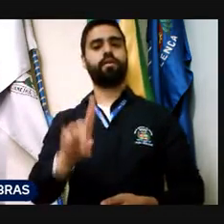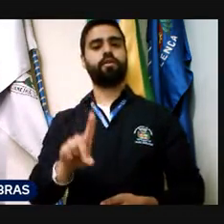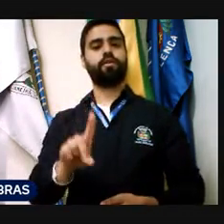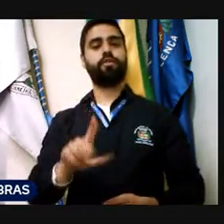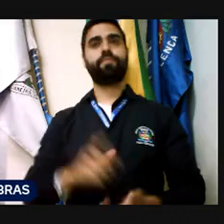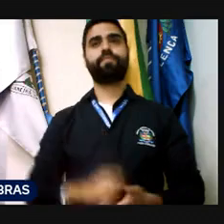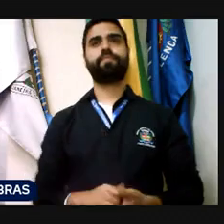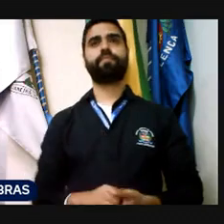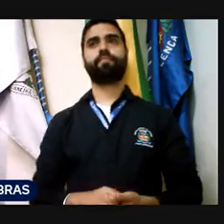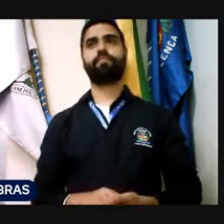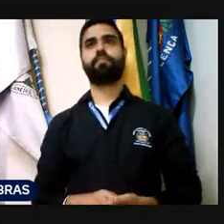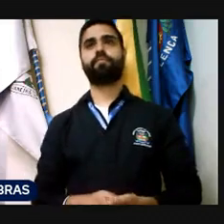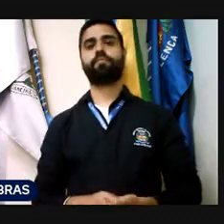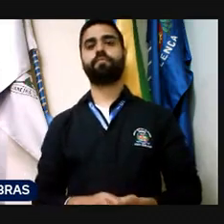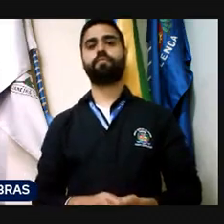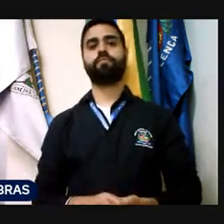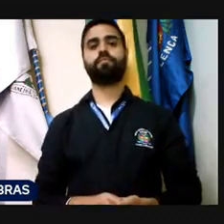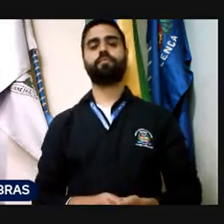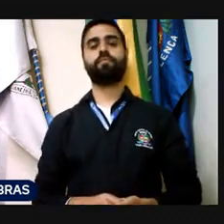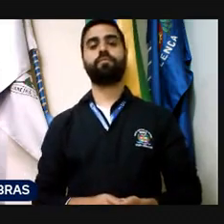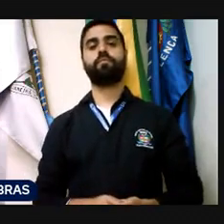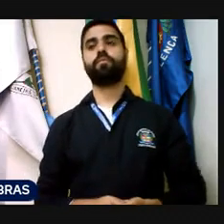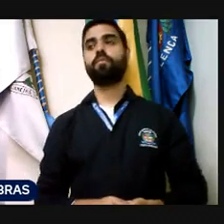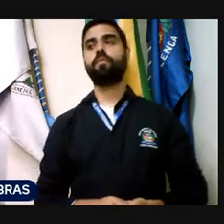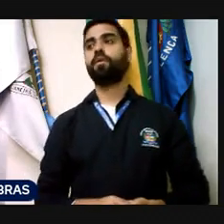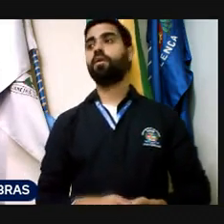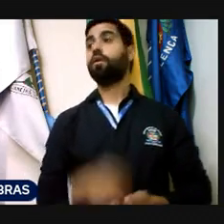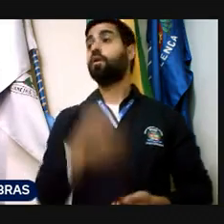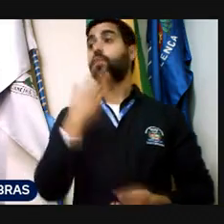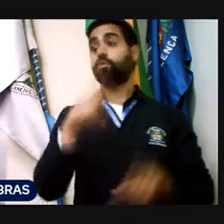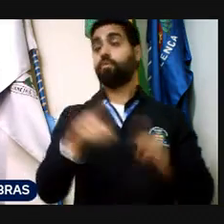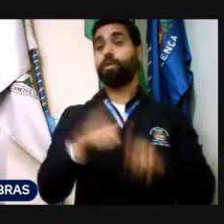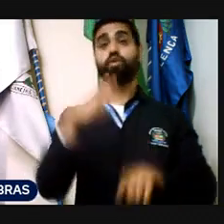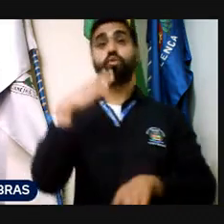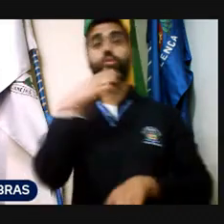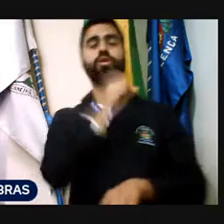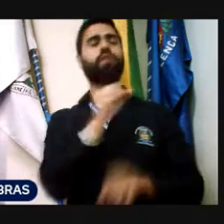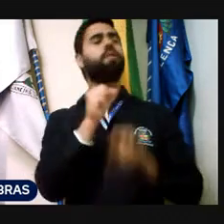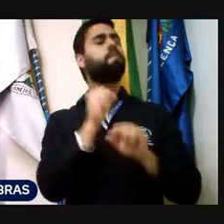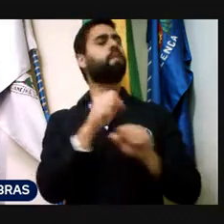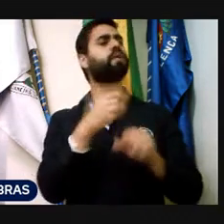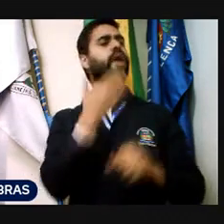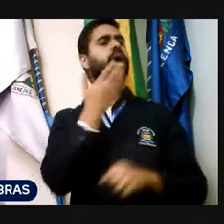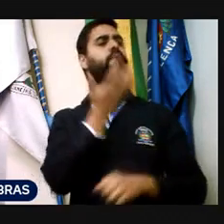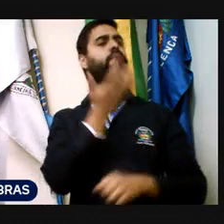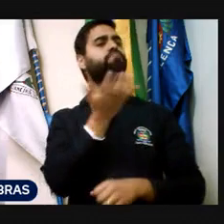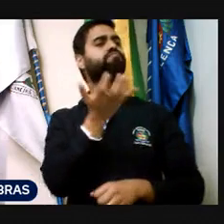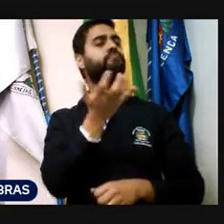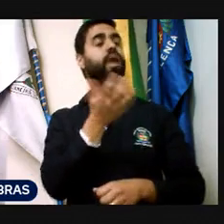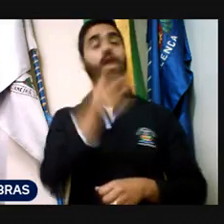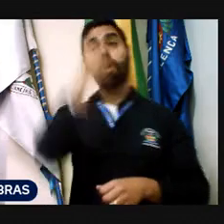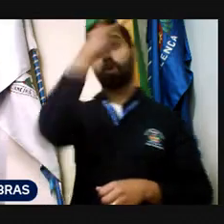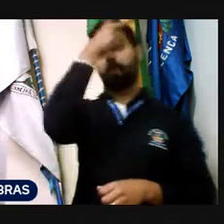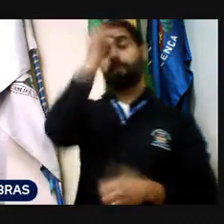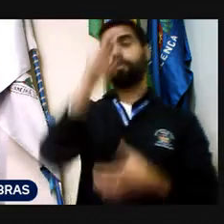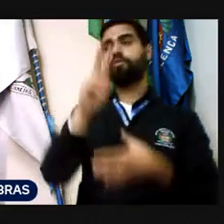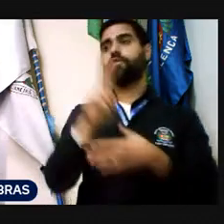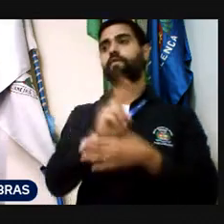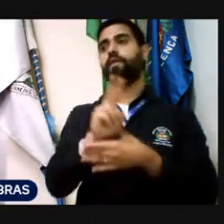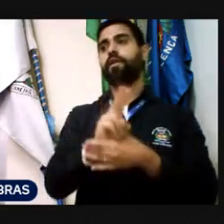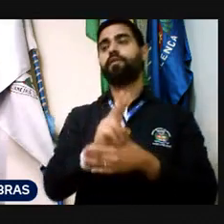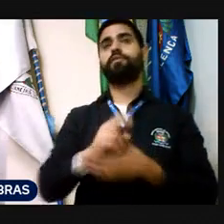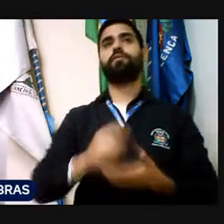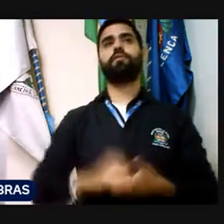vem à presença de Vossa Excelência, do outro plenário, em regime de urgência, para fins de requerer que o prefeito municipal de